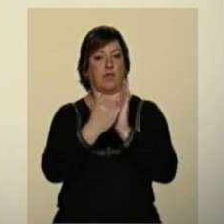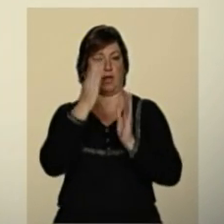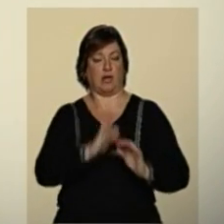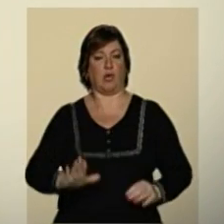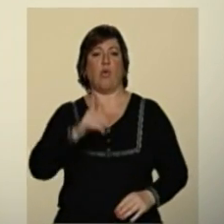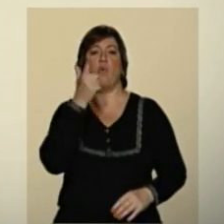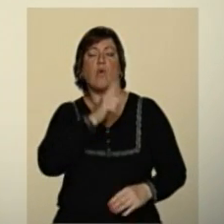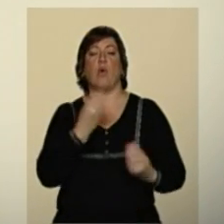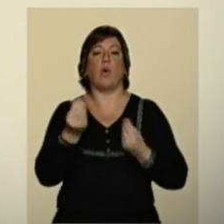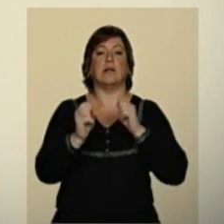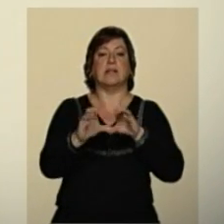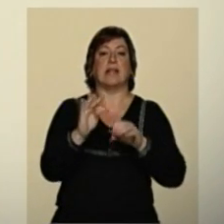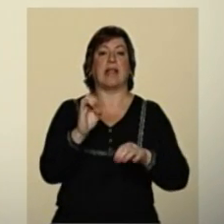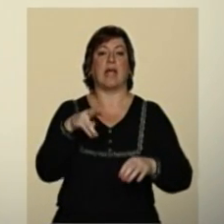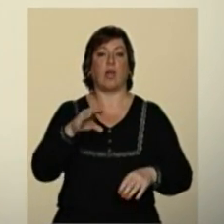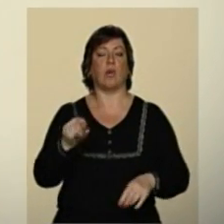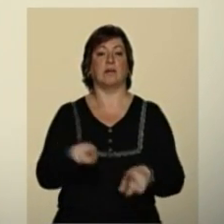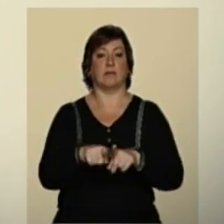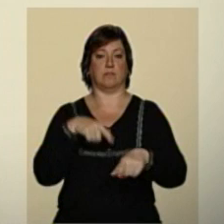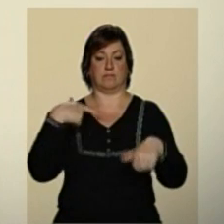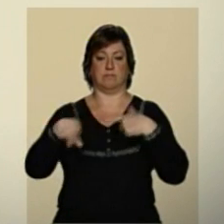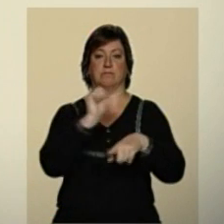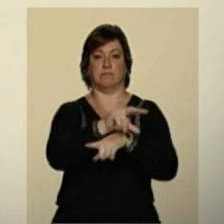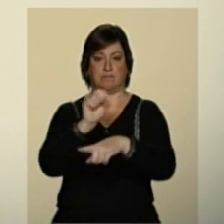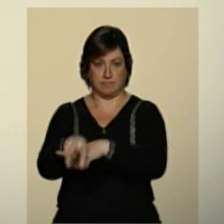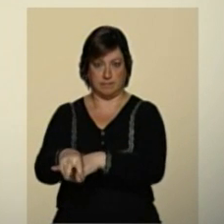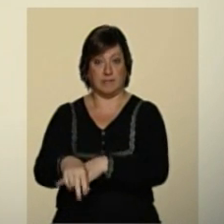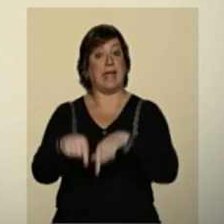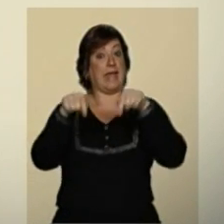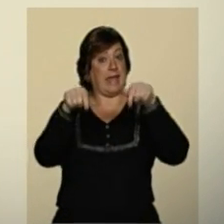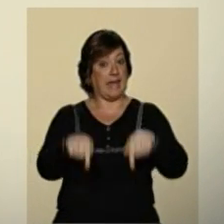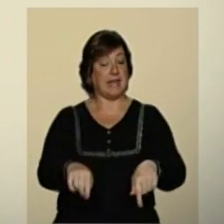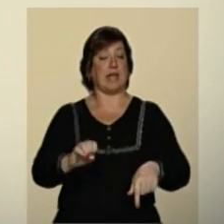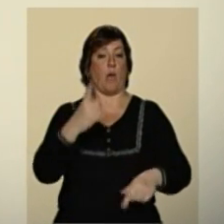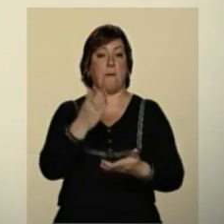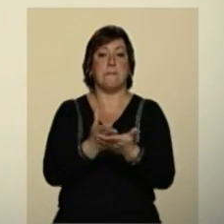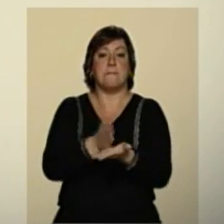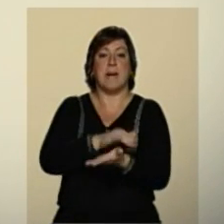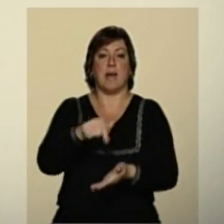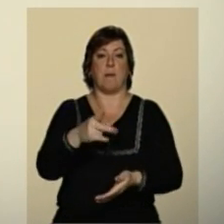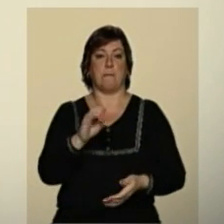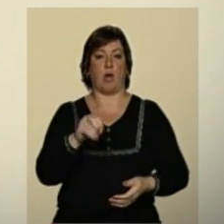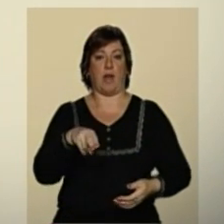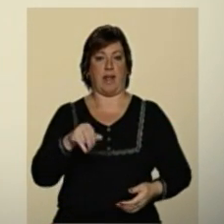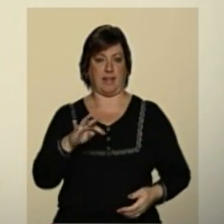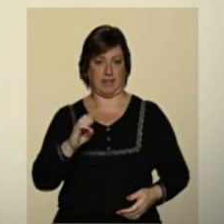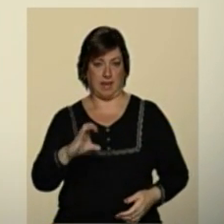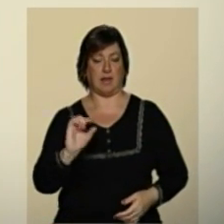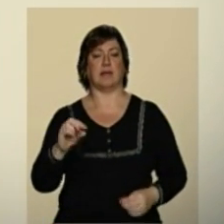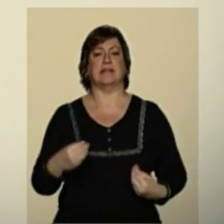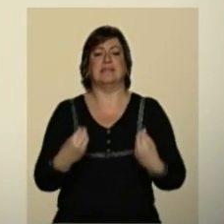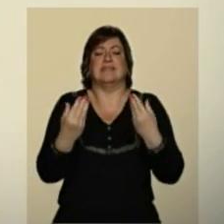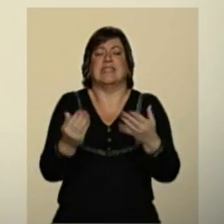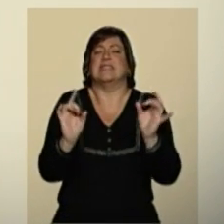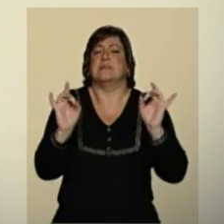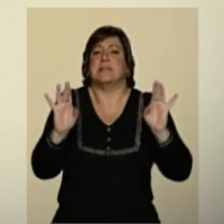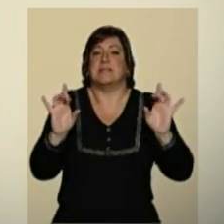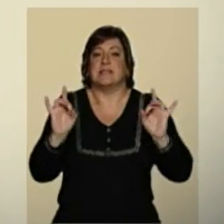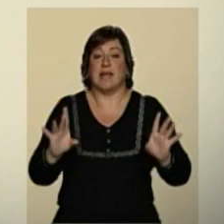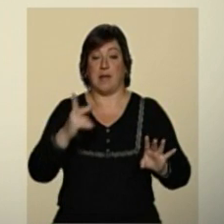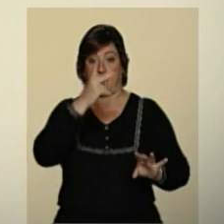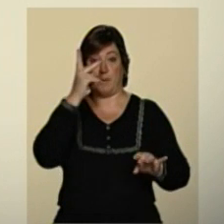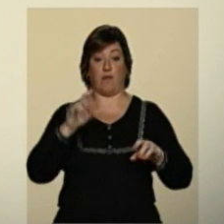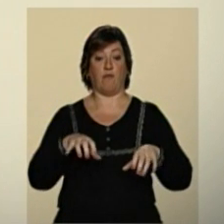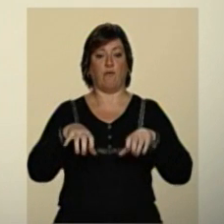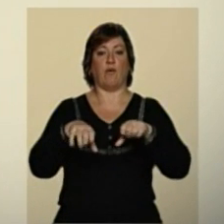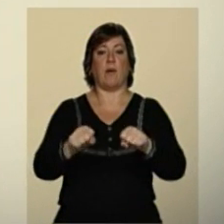acesso ao ensino técnico e ao emprego essa é uma parte do Pronatec que é dedicada especialmente à